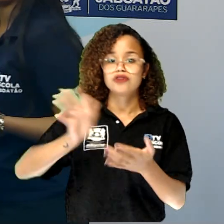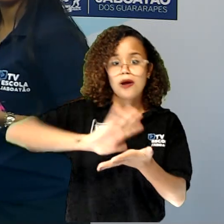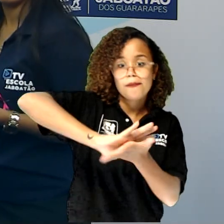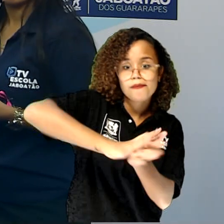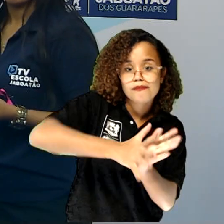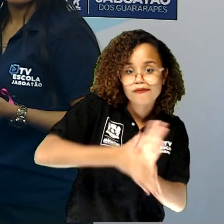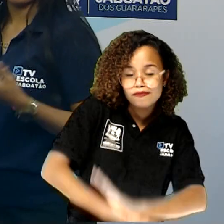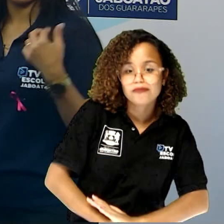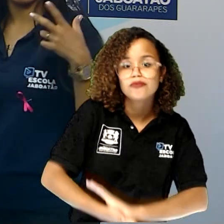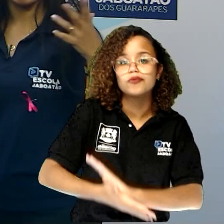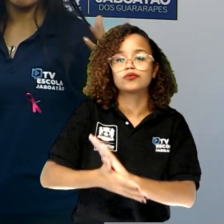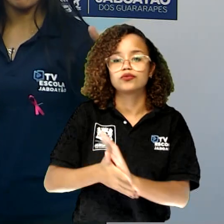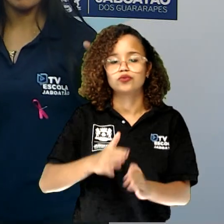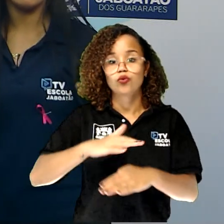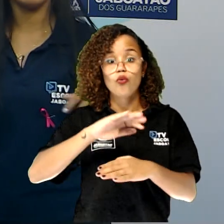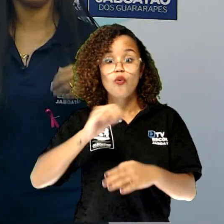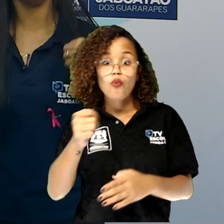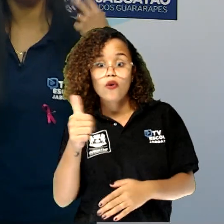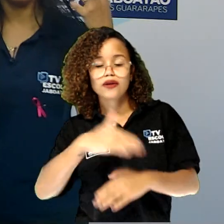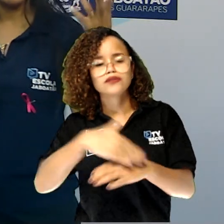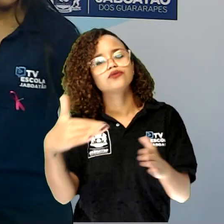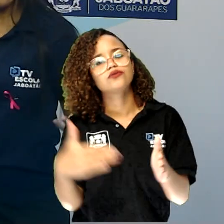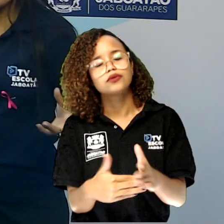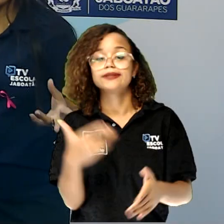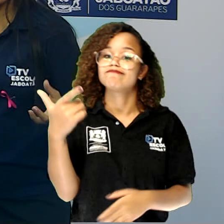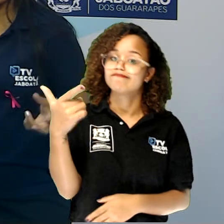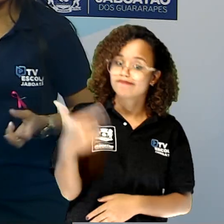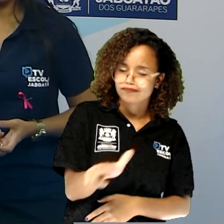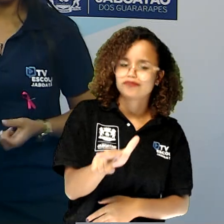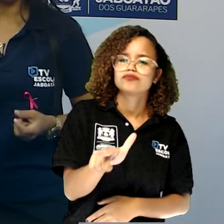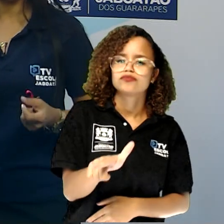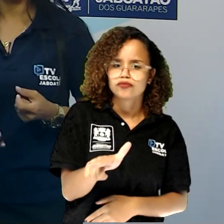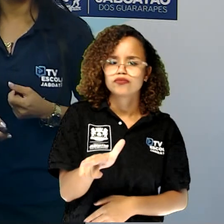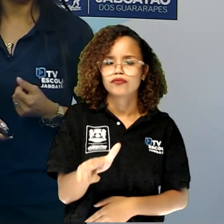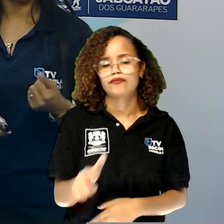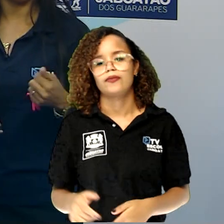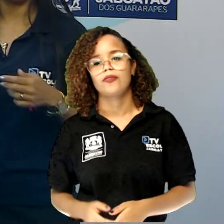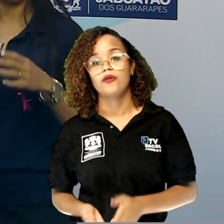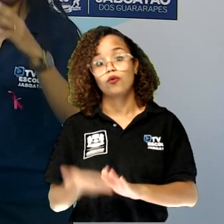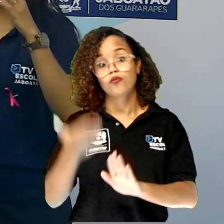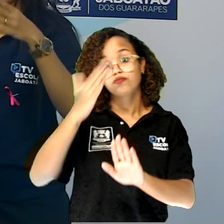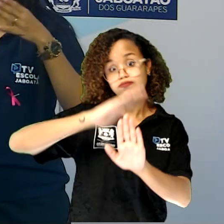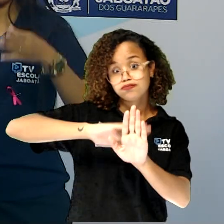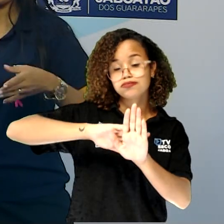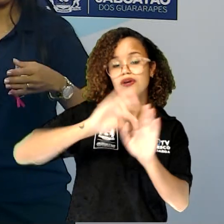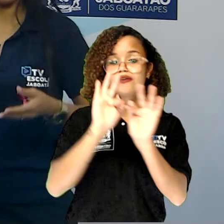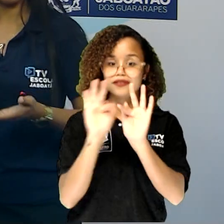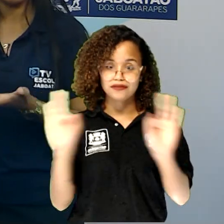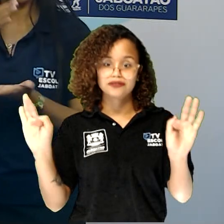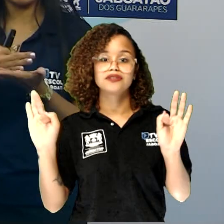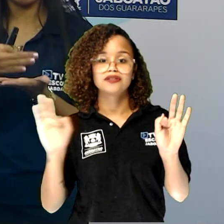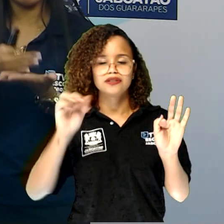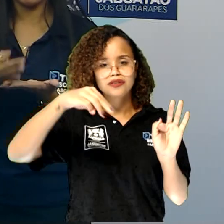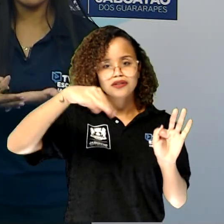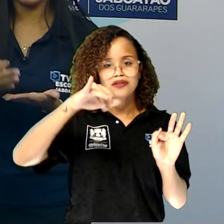nossa aula que eles não são o mesmo gênero. Piada é uma breve história de final e às vezes surpreende,